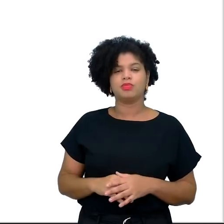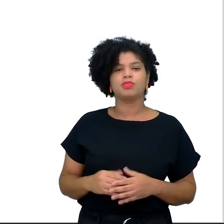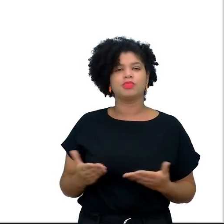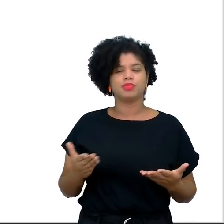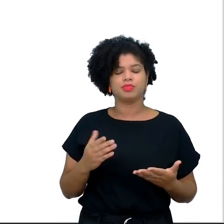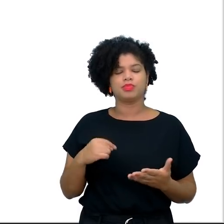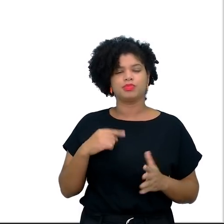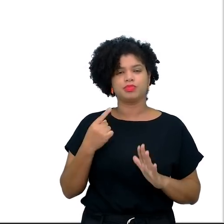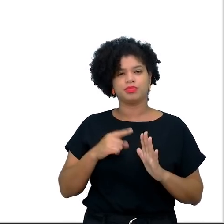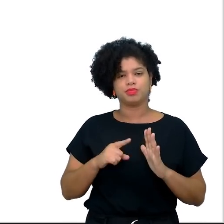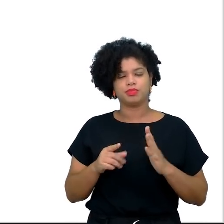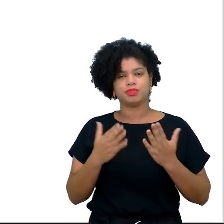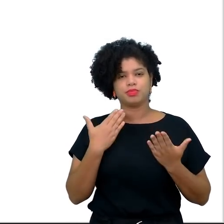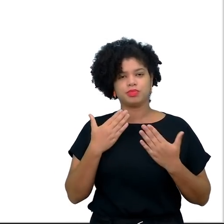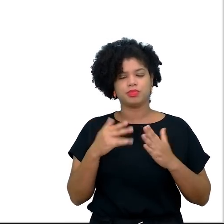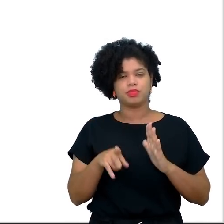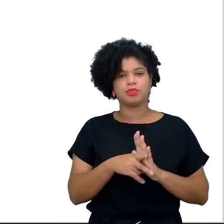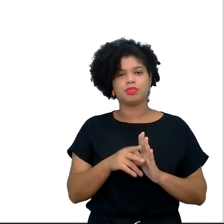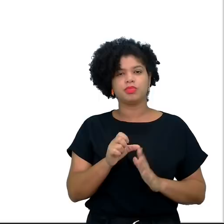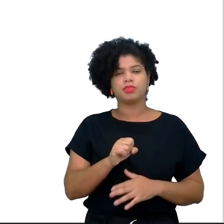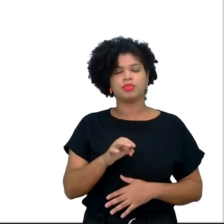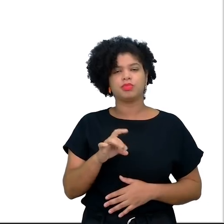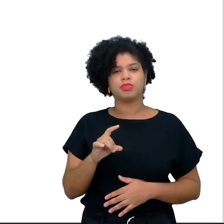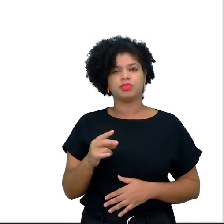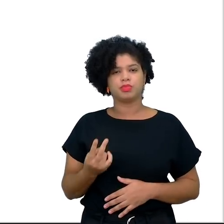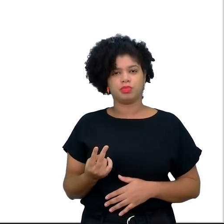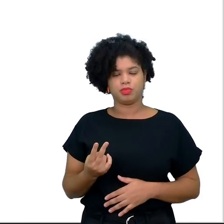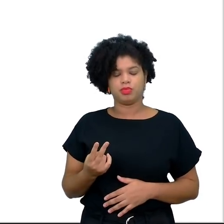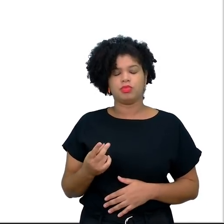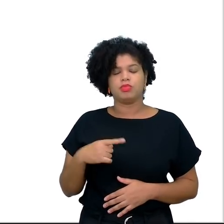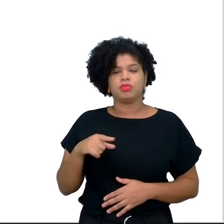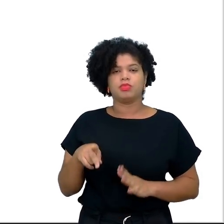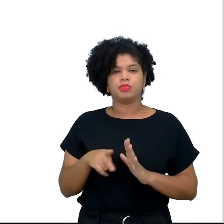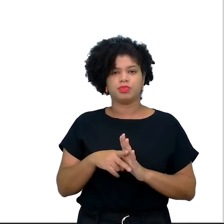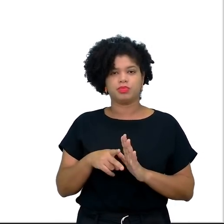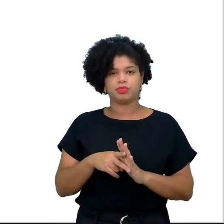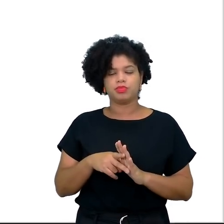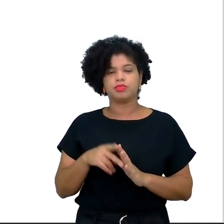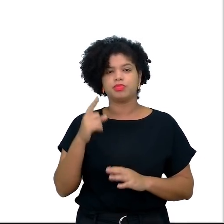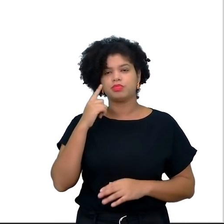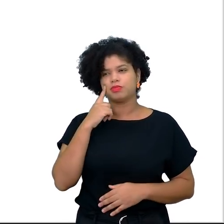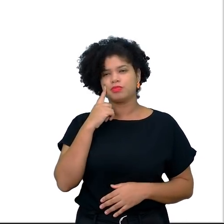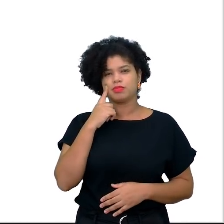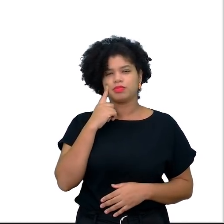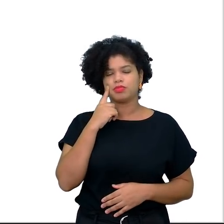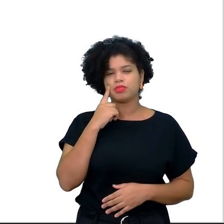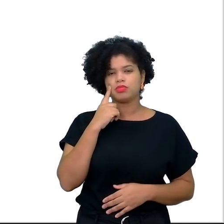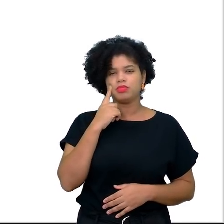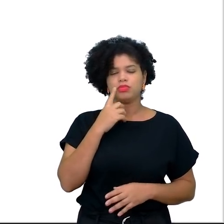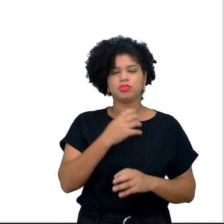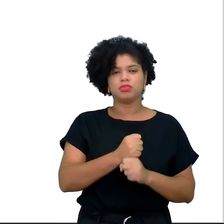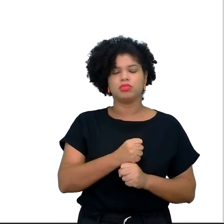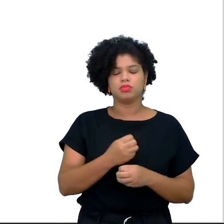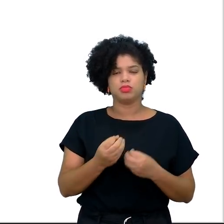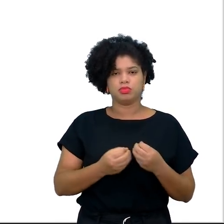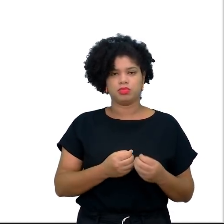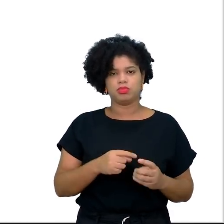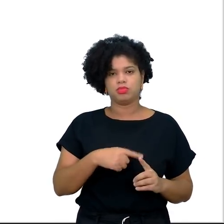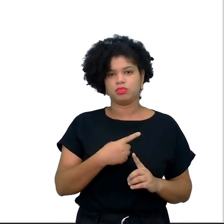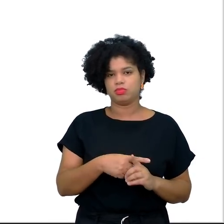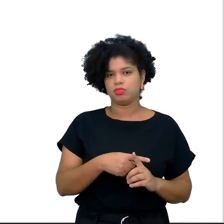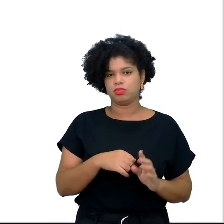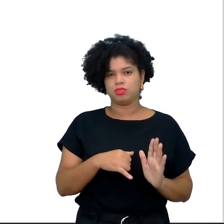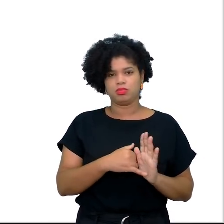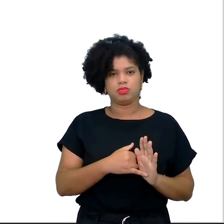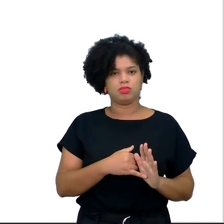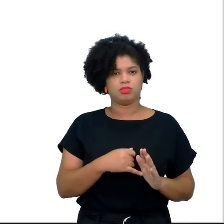as nossas discussões na sequência didática 3, sobre as operações, nós iremos continuar a abordagem no campo